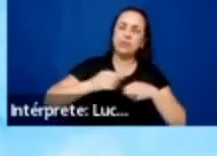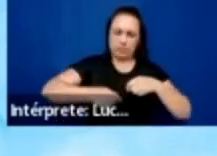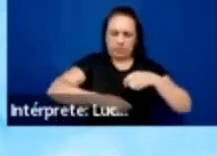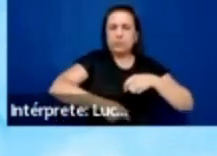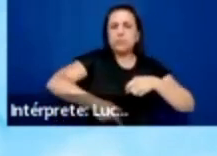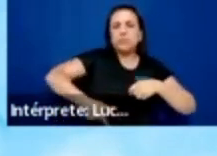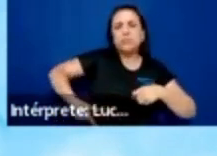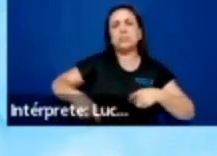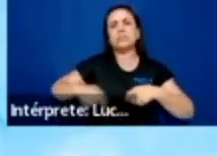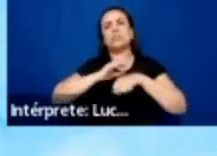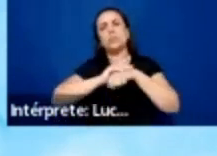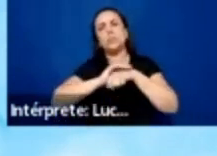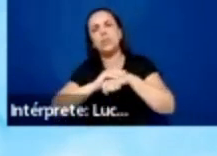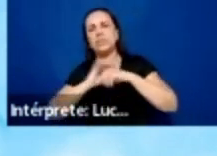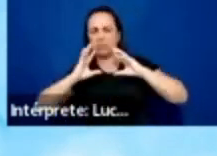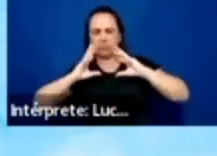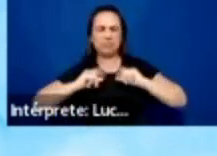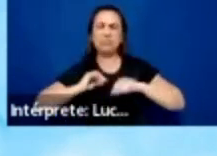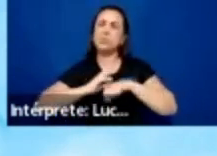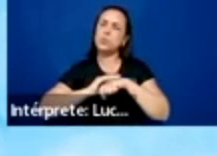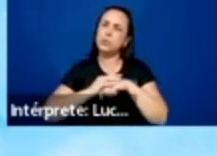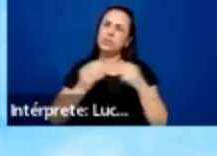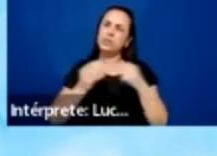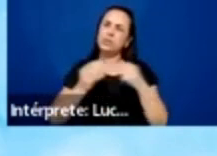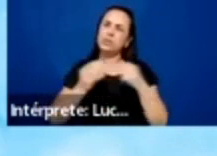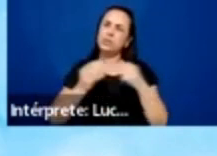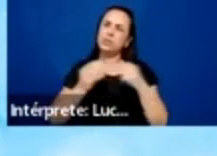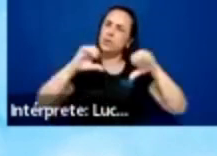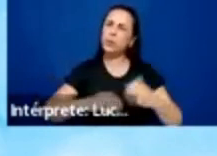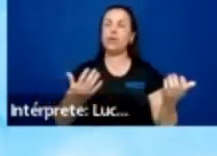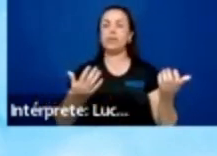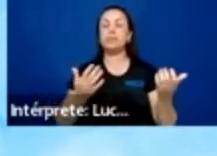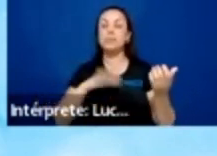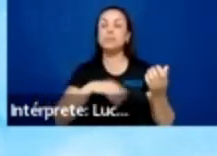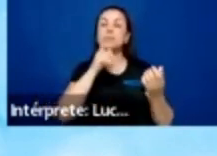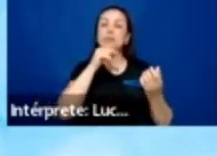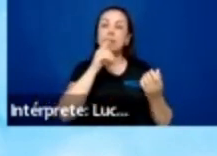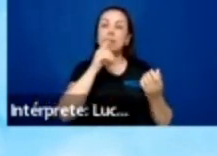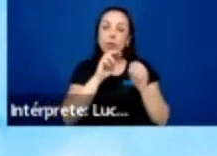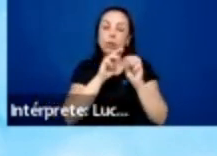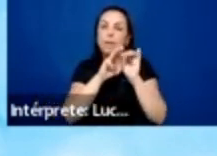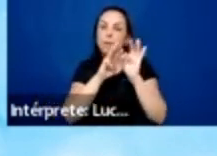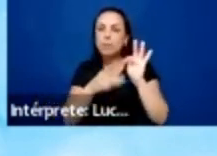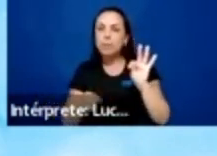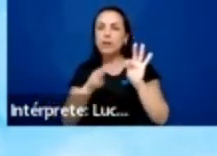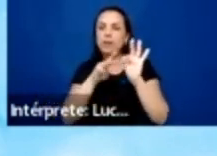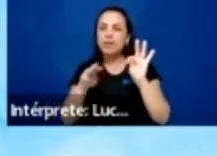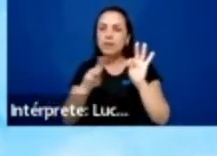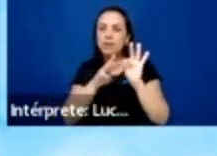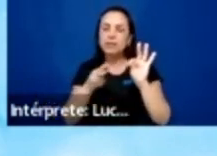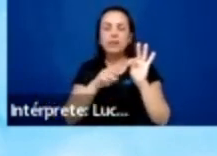precocemente. Então, a água magnetizada também reduz o radical